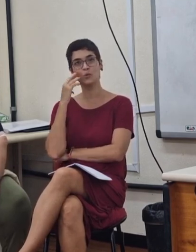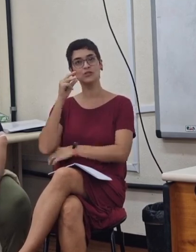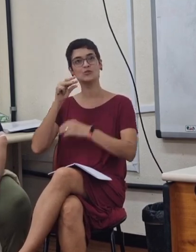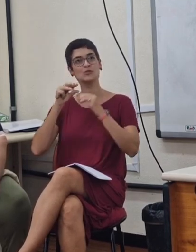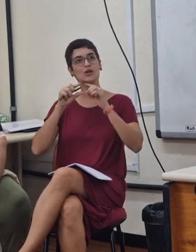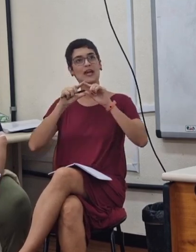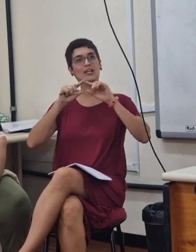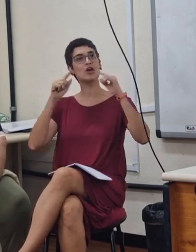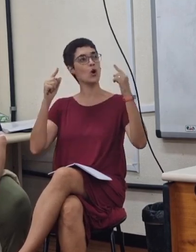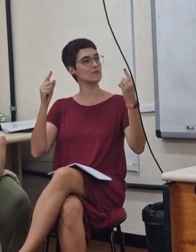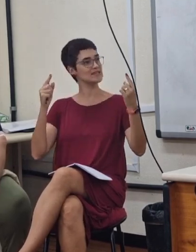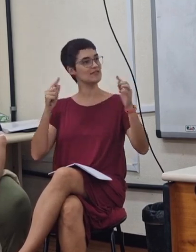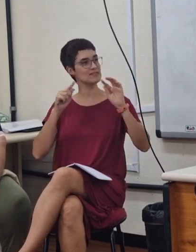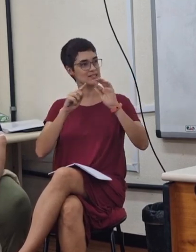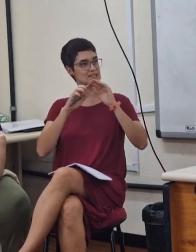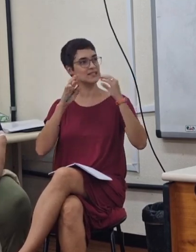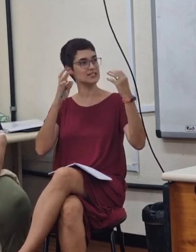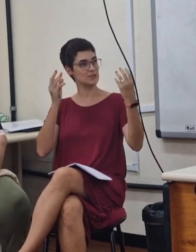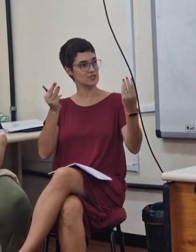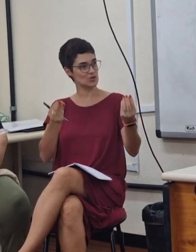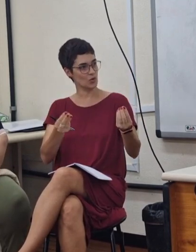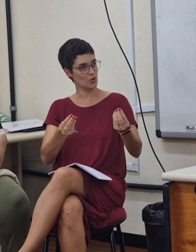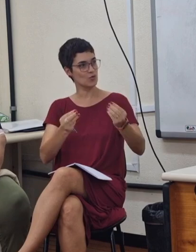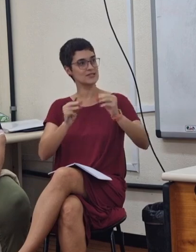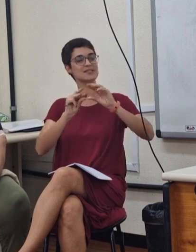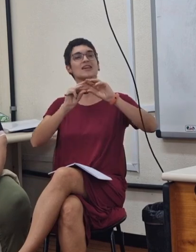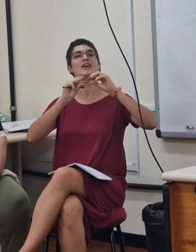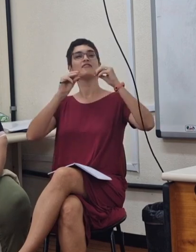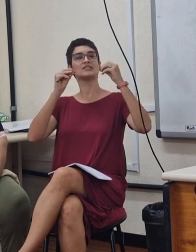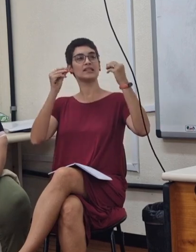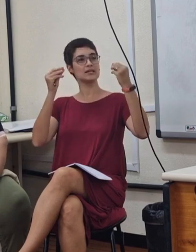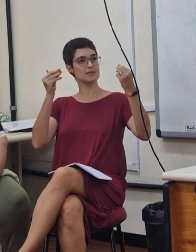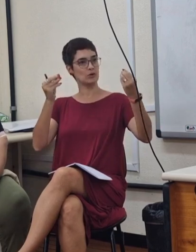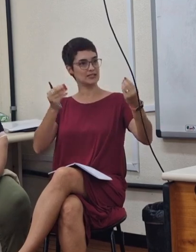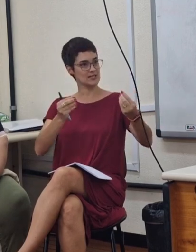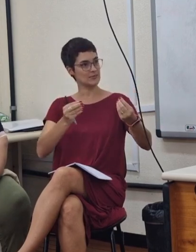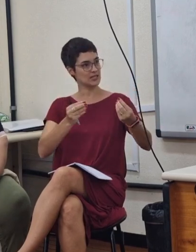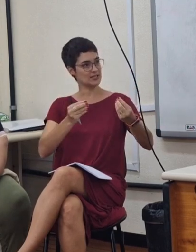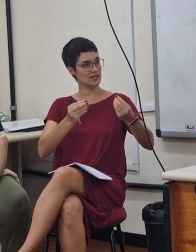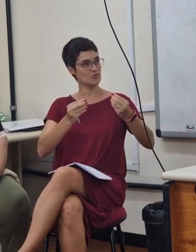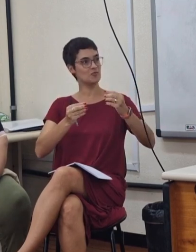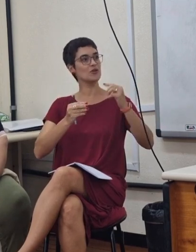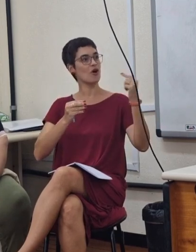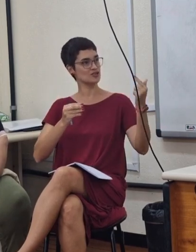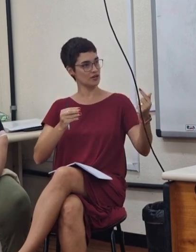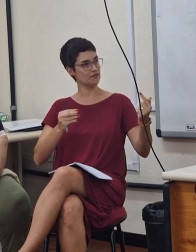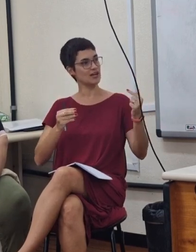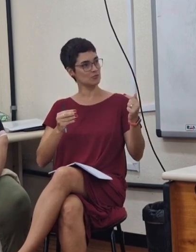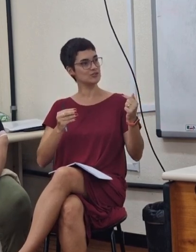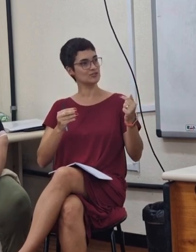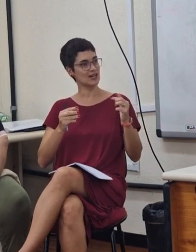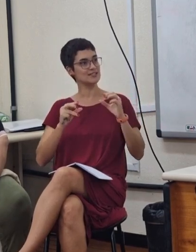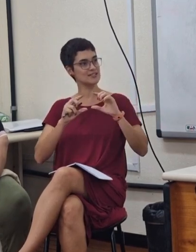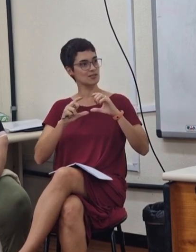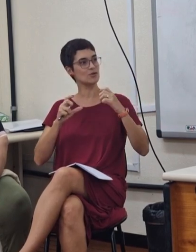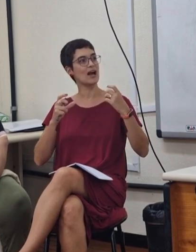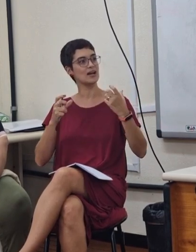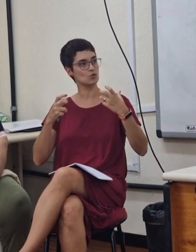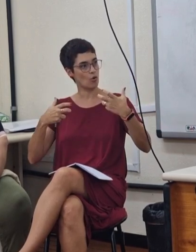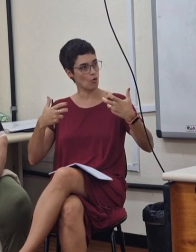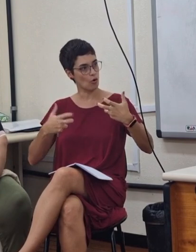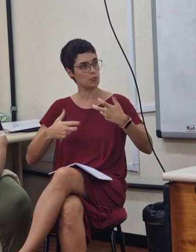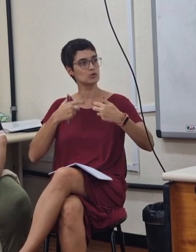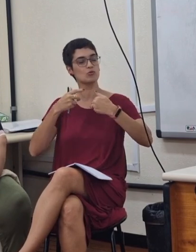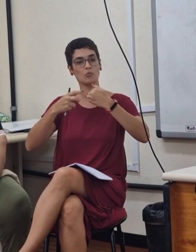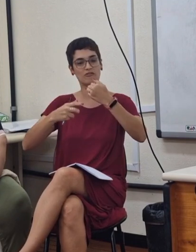fala muito em nomes, né? Você cita as pessoas, você dá essa importância para cada um. E o Rogério fala muito, né? Desse